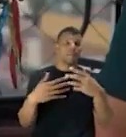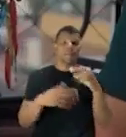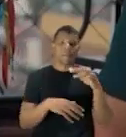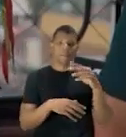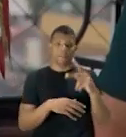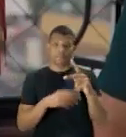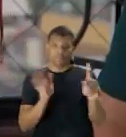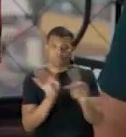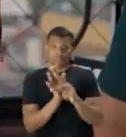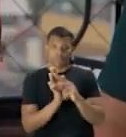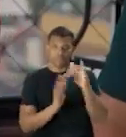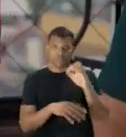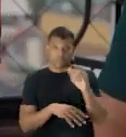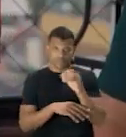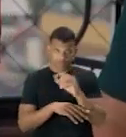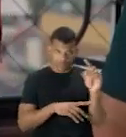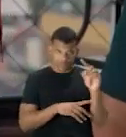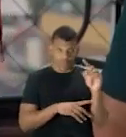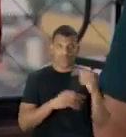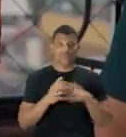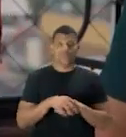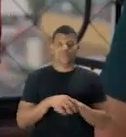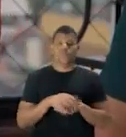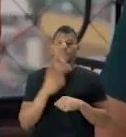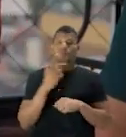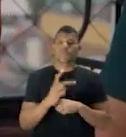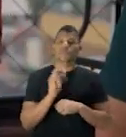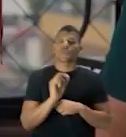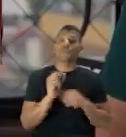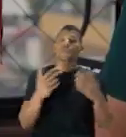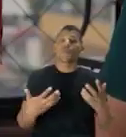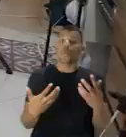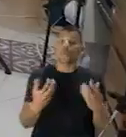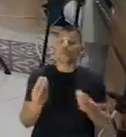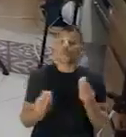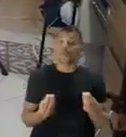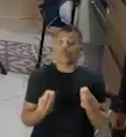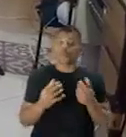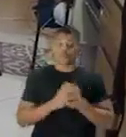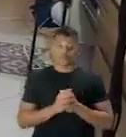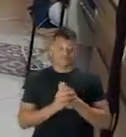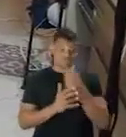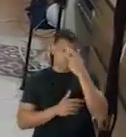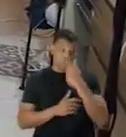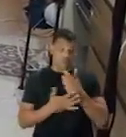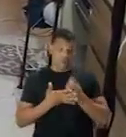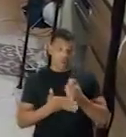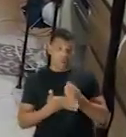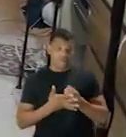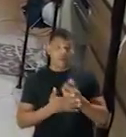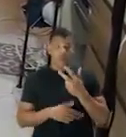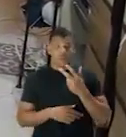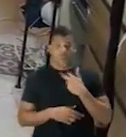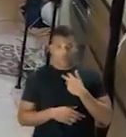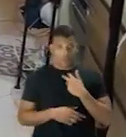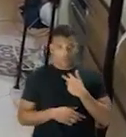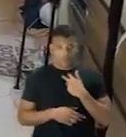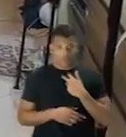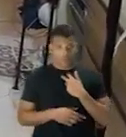pro João. Falei, João, e aí? Falei, pô, meu irmão, não vai dar pra mim, não. Quando ele falou